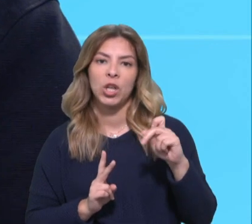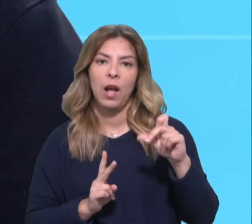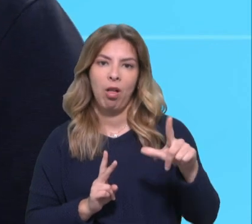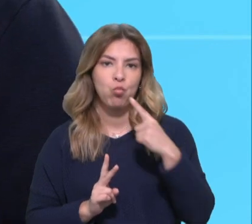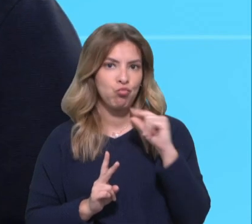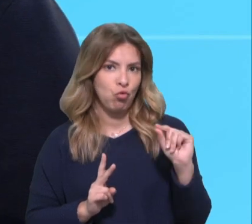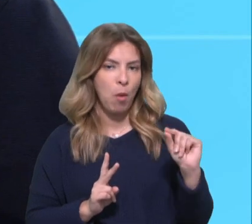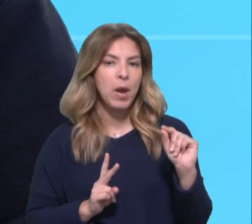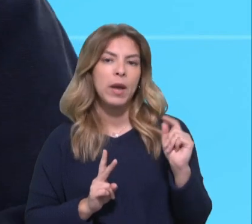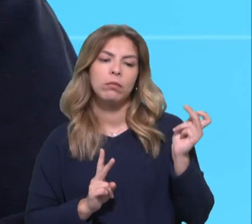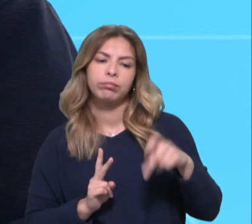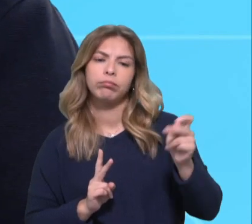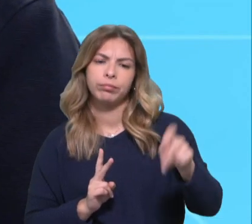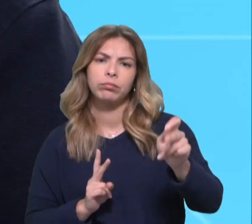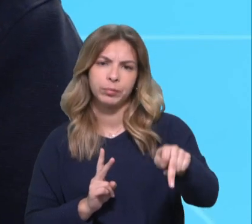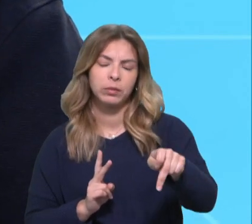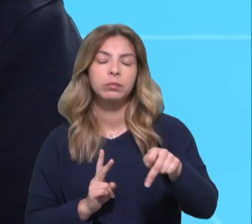as celebrações.